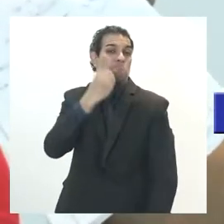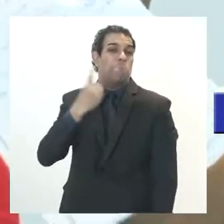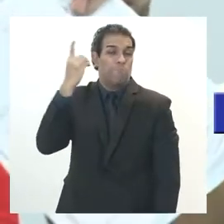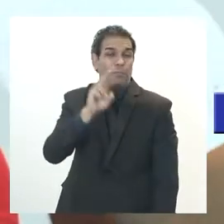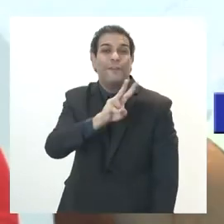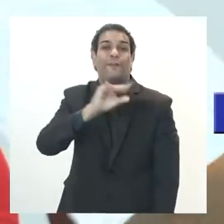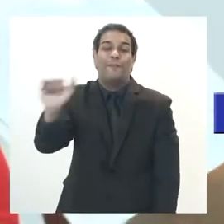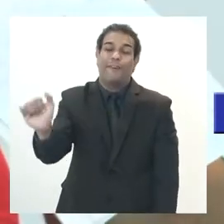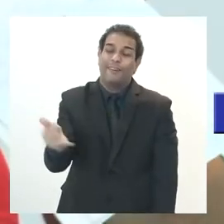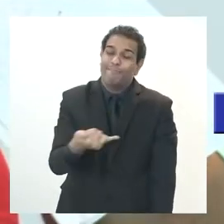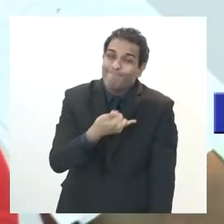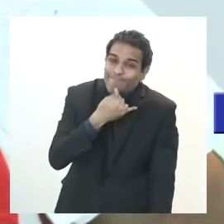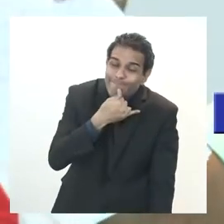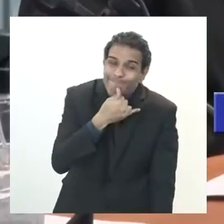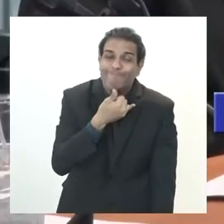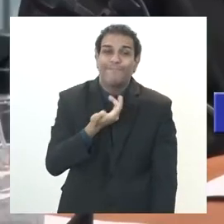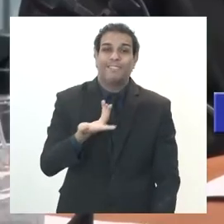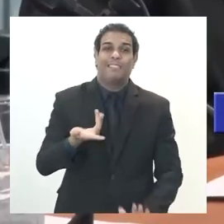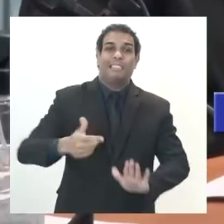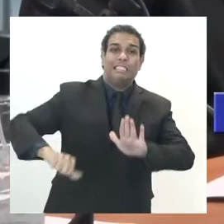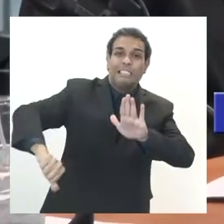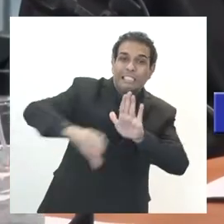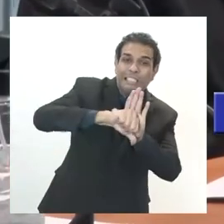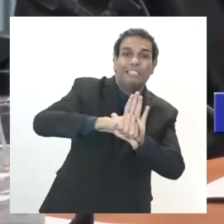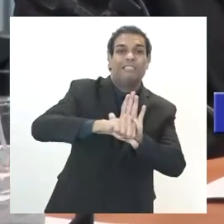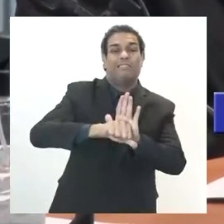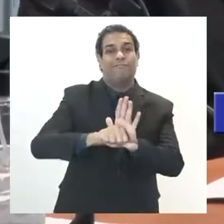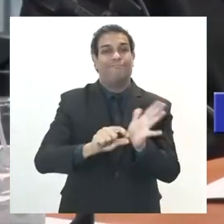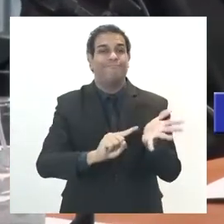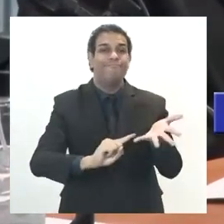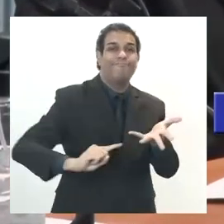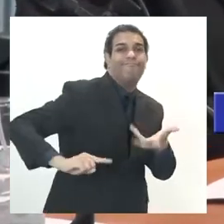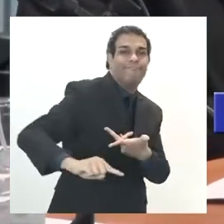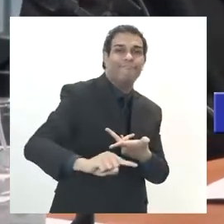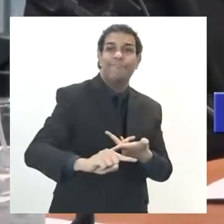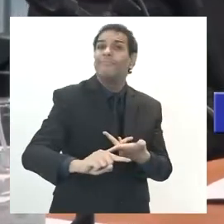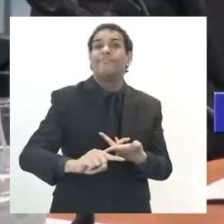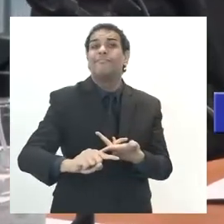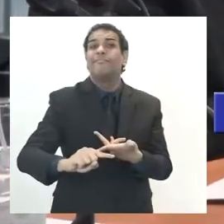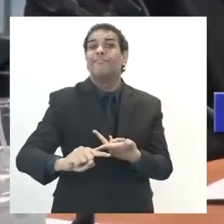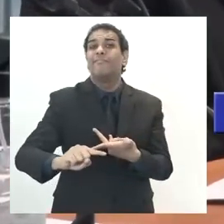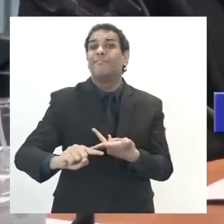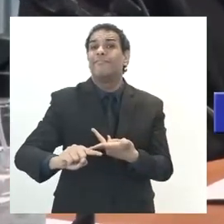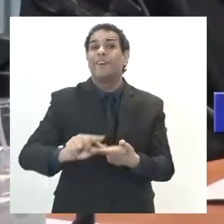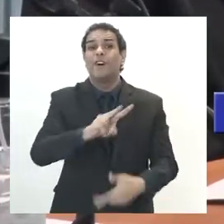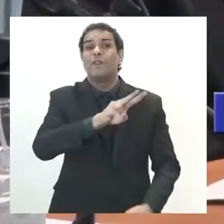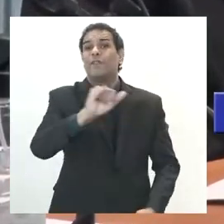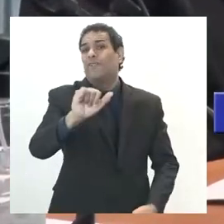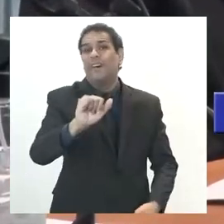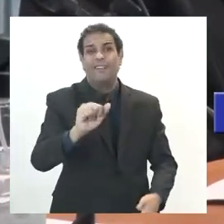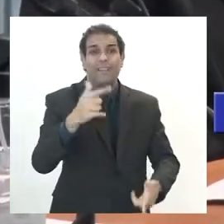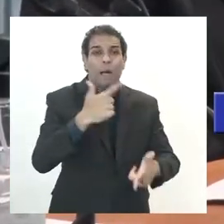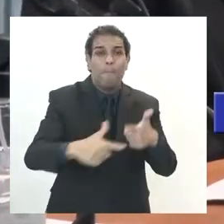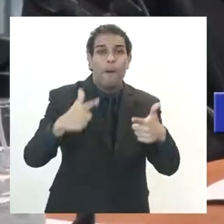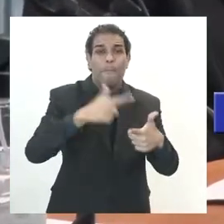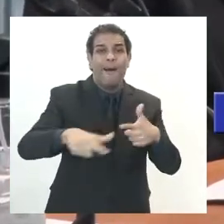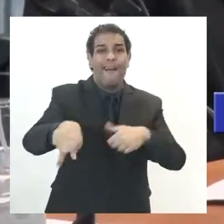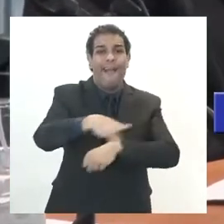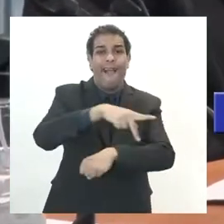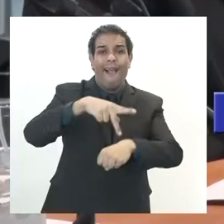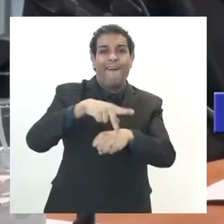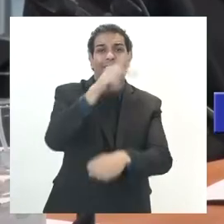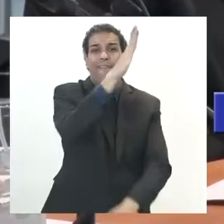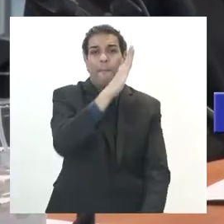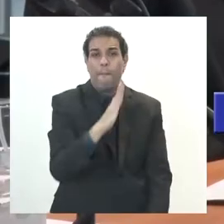políticos corruptos aonde vão colocar os seus parentes e seus feriados e detrimento